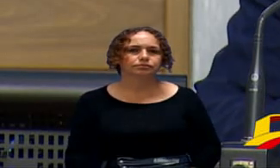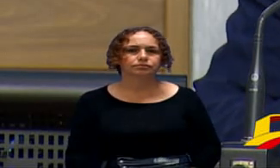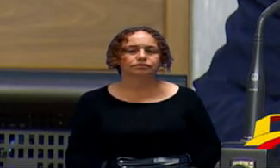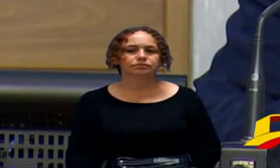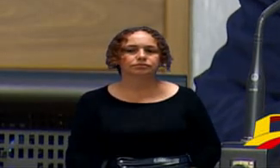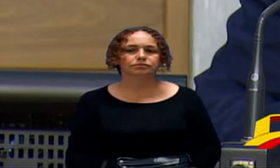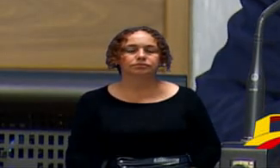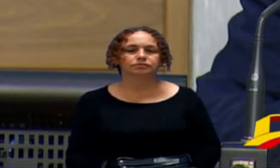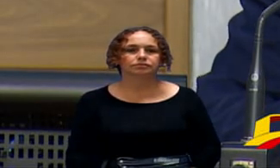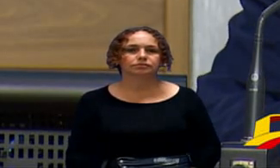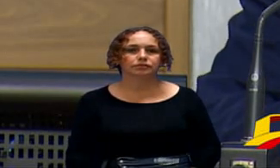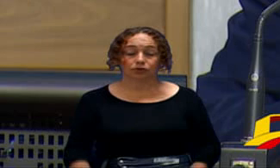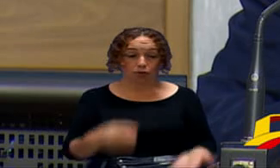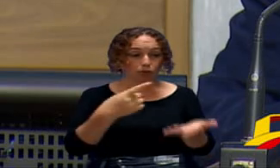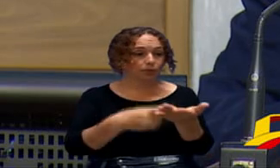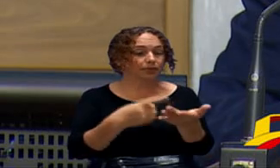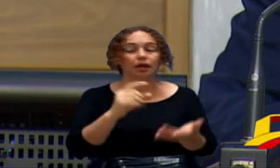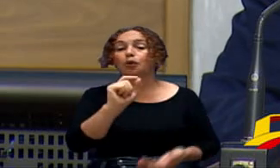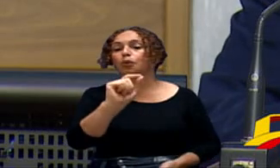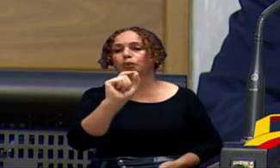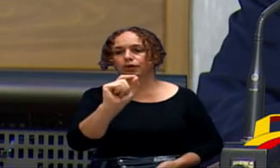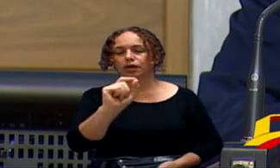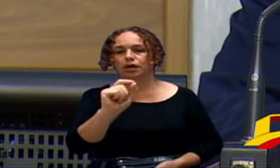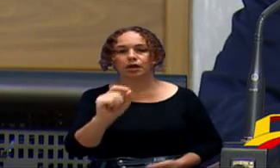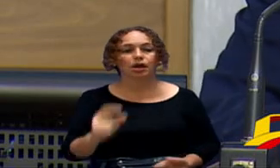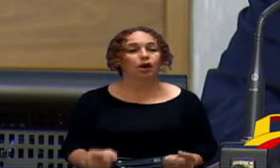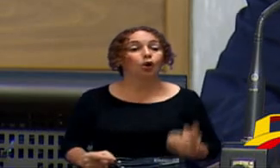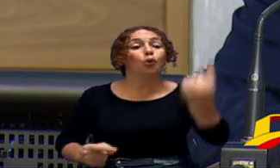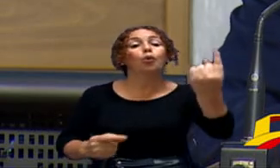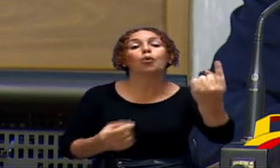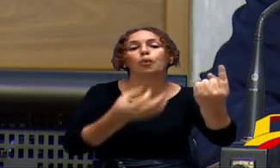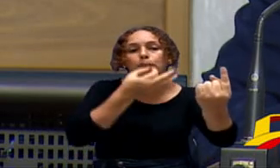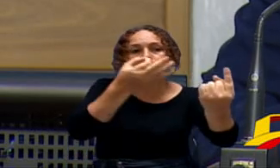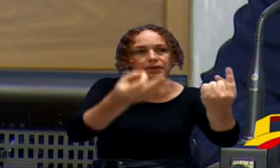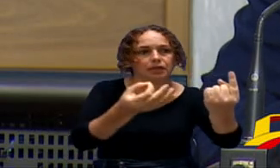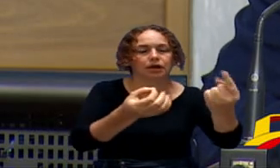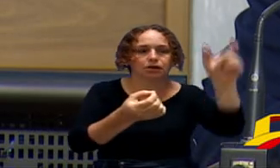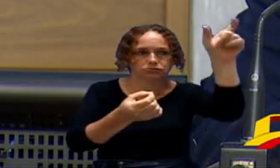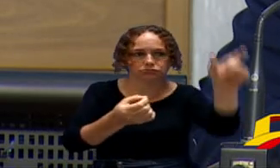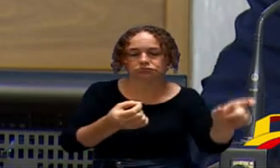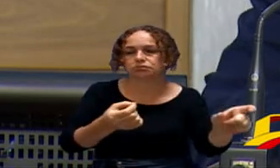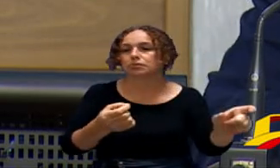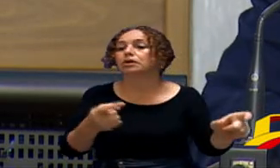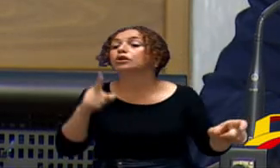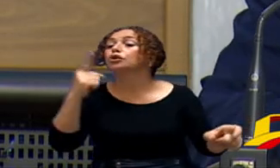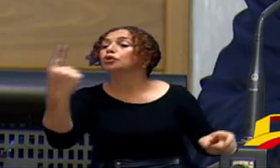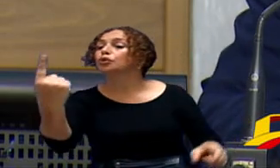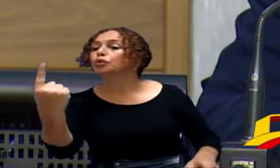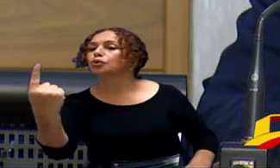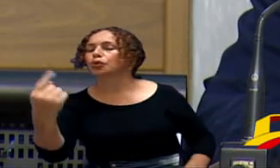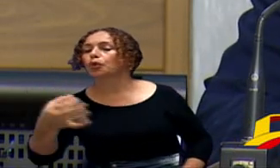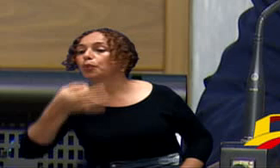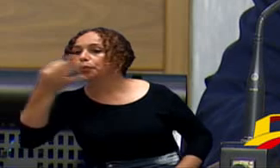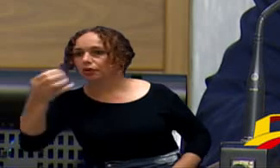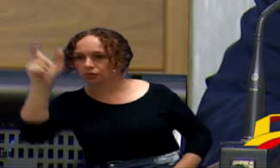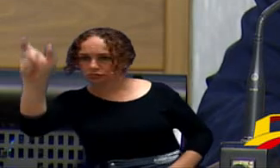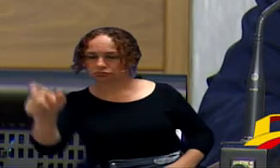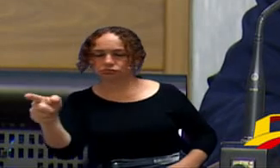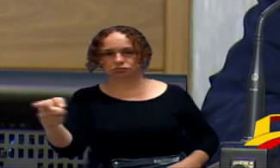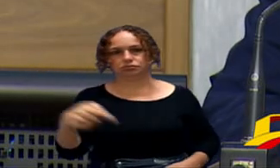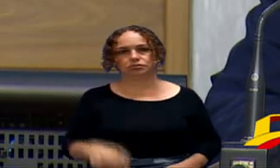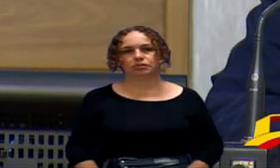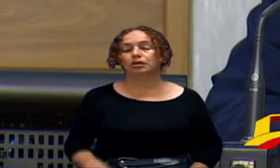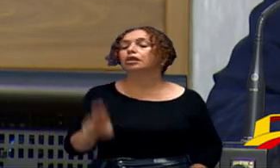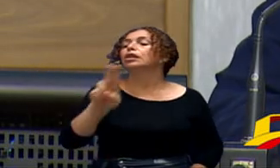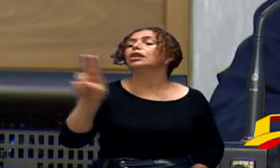falar lá do lado. Então, vamos fazer o seguinte, então vamos ouvir mais um do lado de cá e outro de lado aqui, tá bom? Qual o nome da senhora?